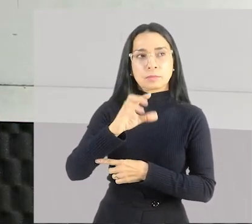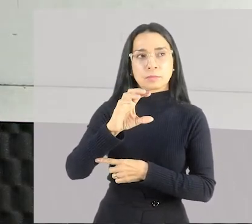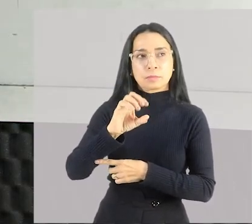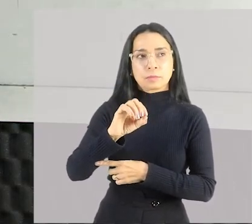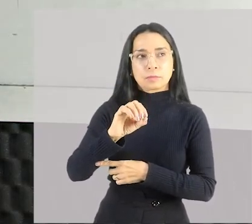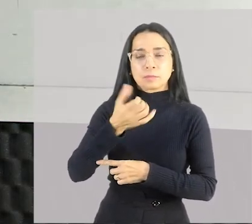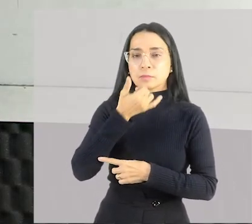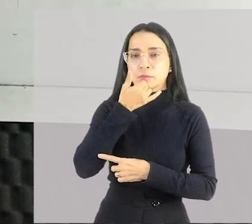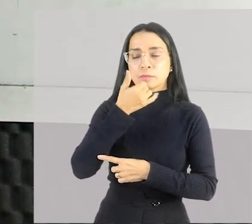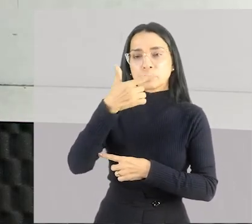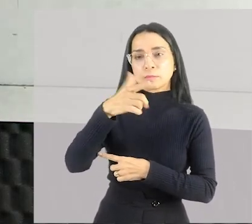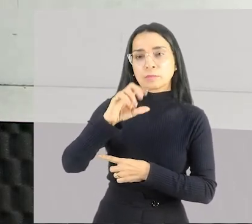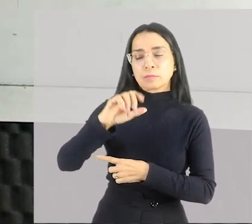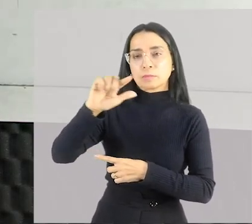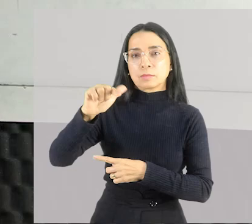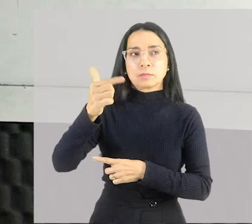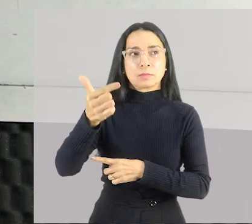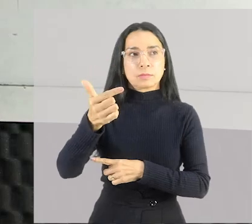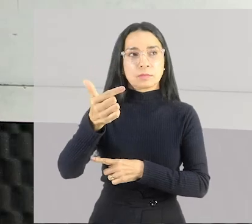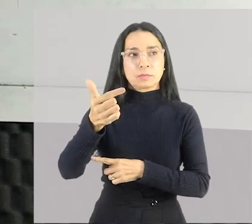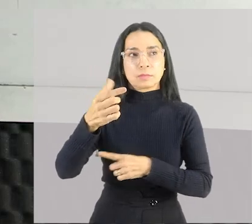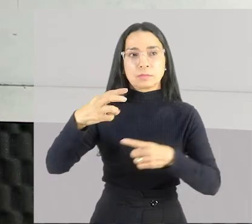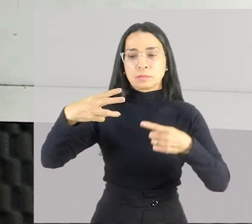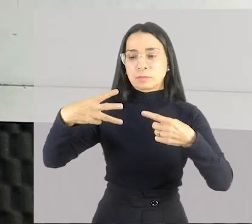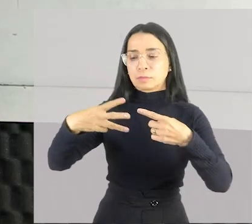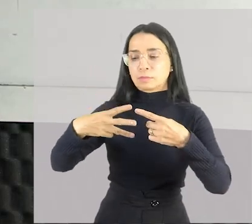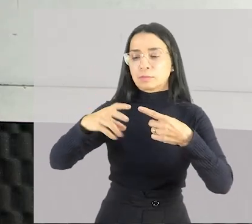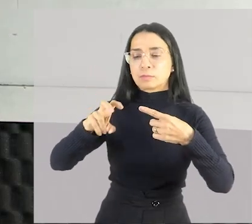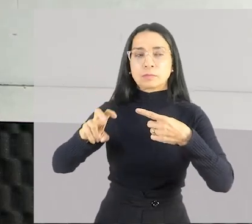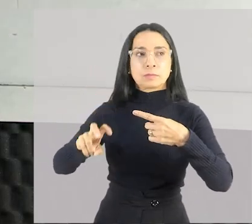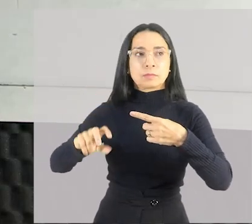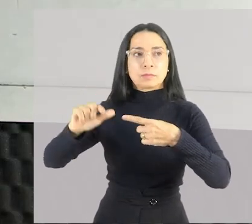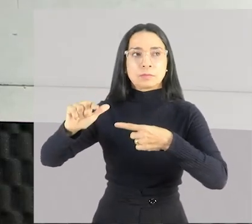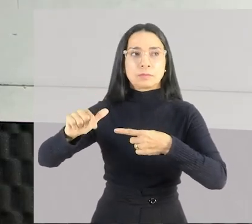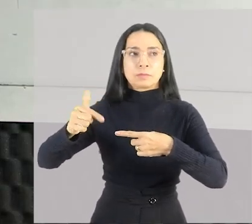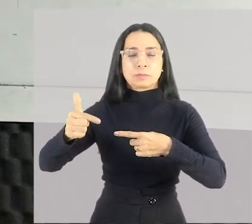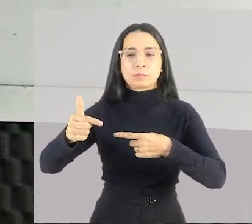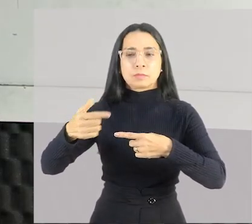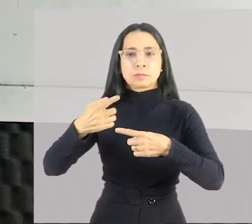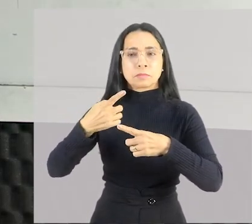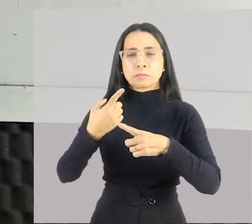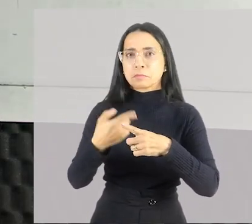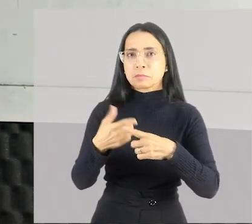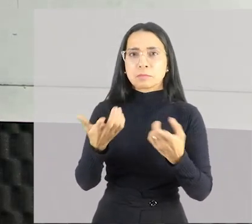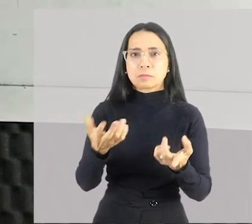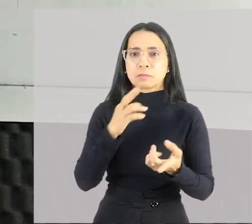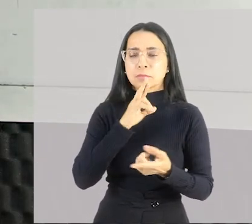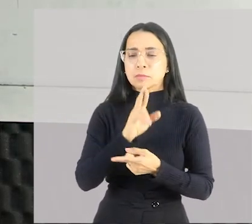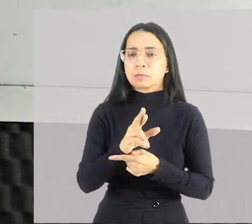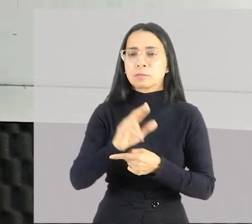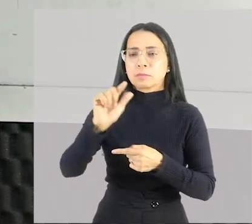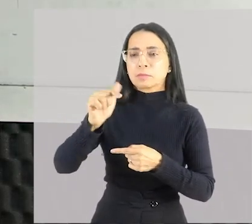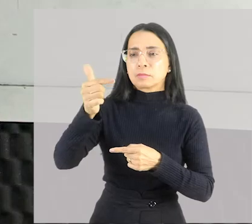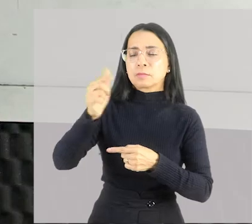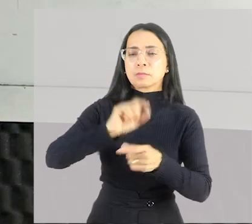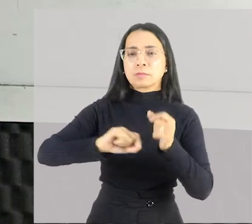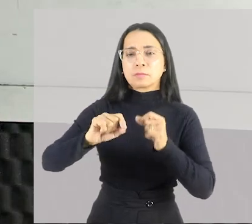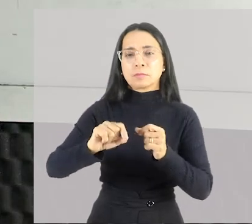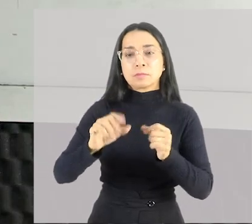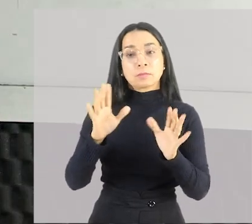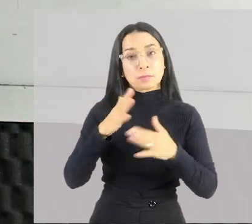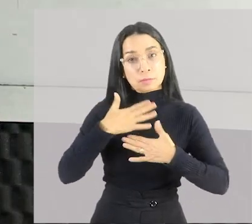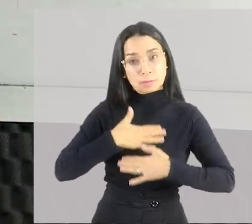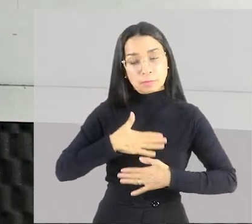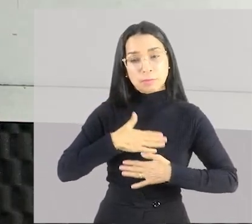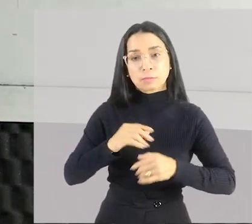qu o que eu tenho é 35 qu você não resolve essas potências Calma Vamos fazer assim que fica mais